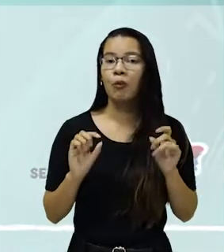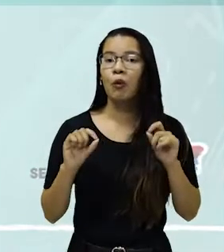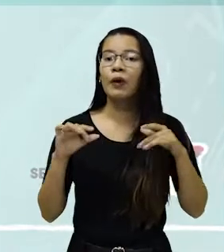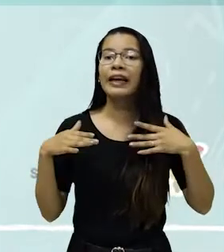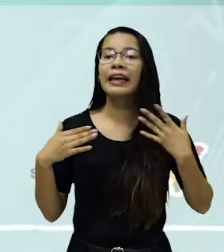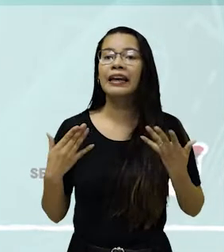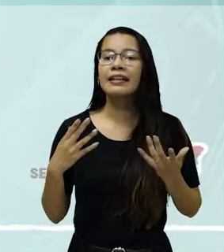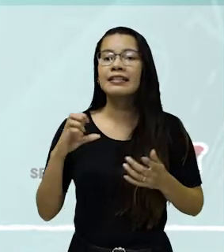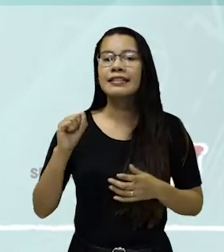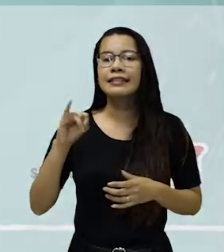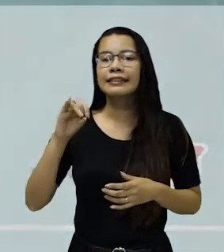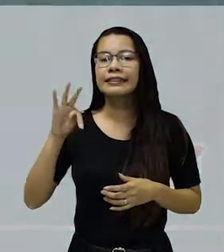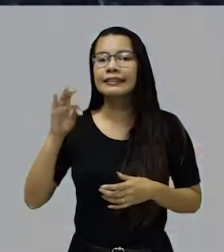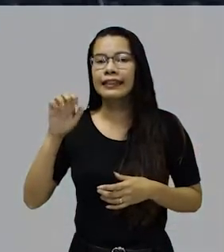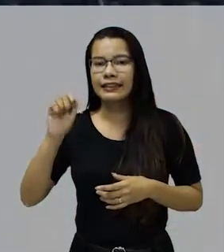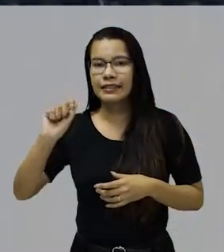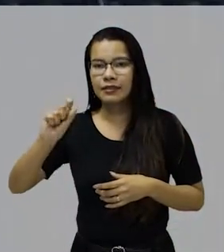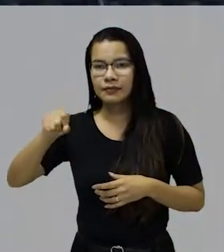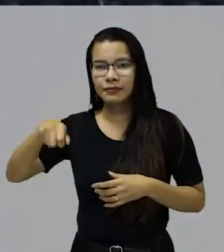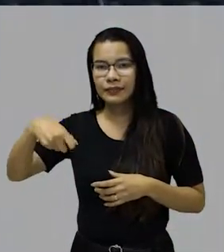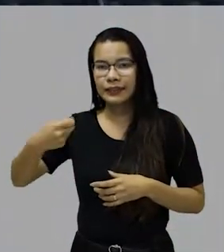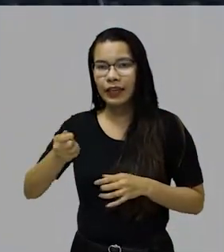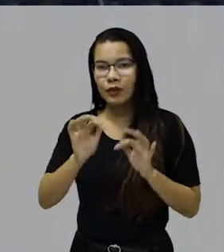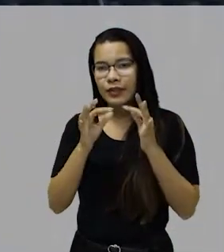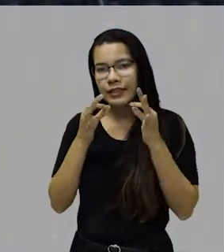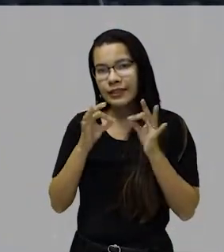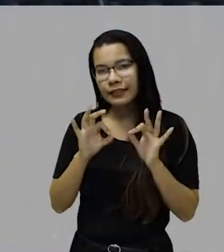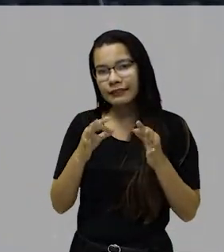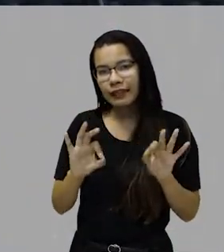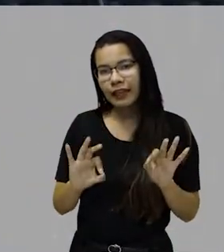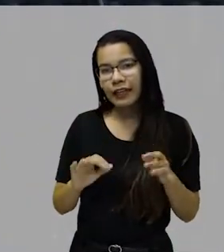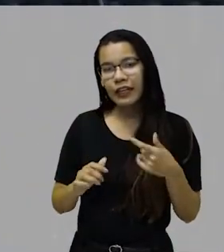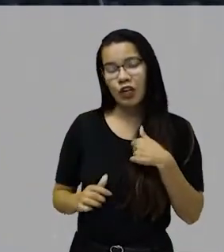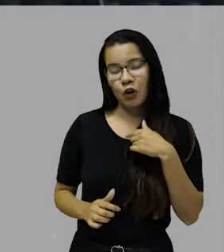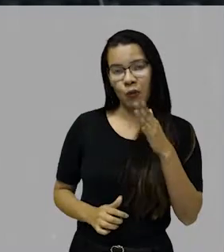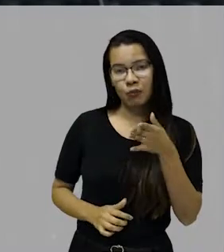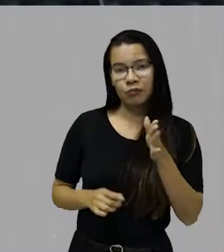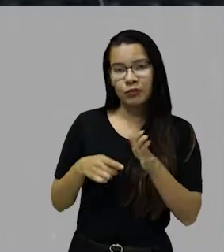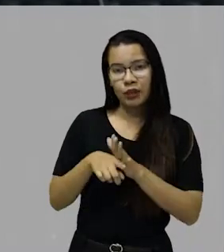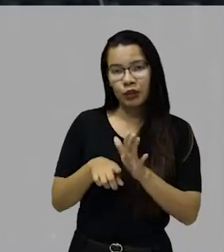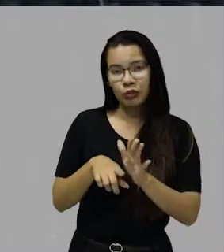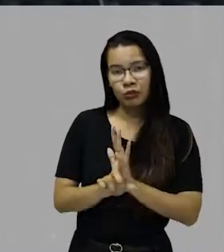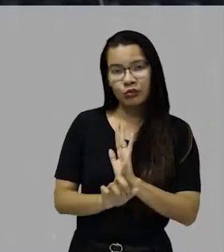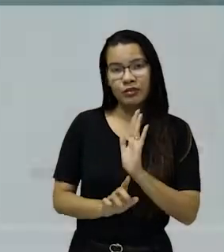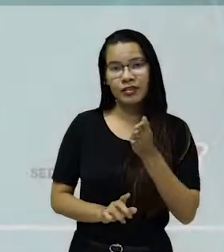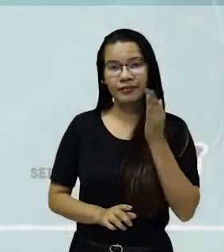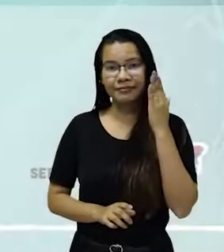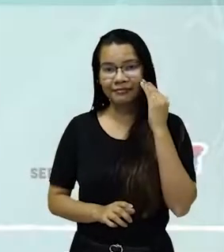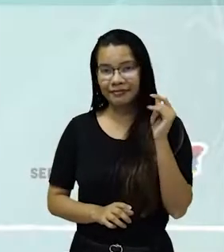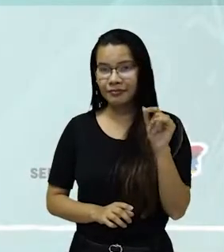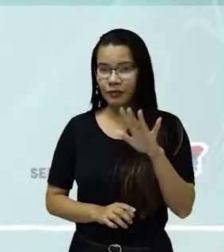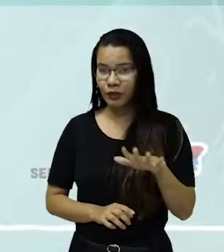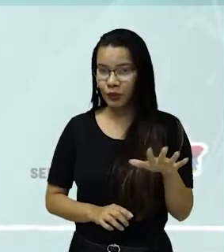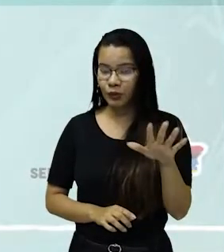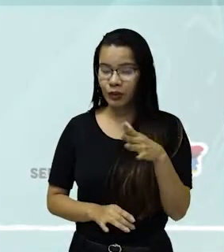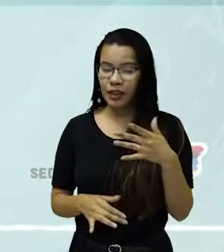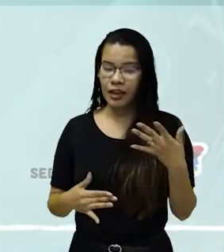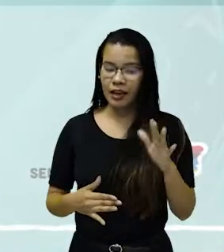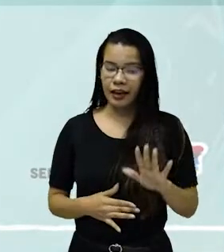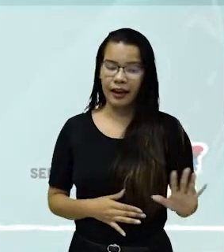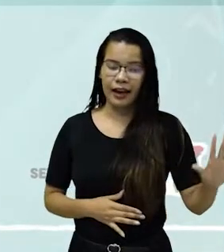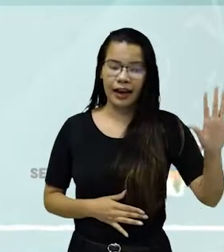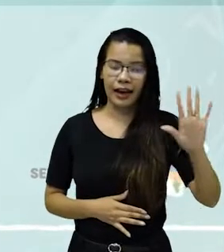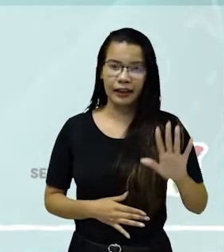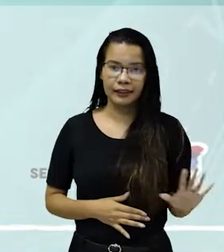Eu estou perguntando uma coisa que eu sei que você já sabe, né? Vocês já sabem muito bem o que é a sintaxe, tá? É a área da gramática